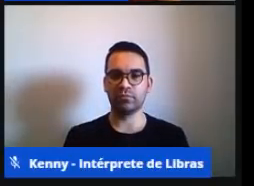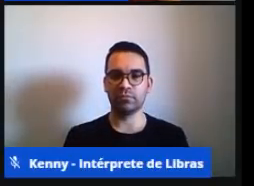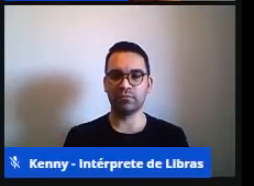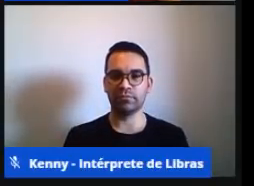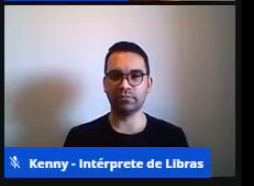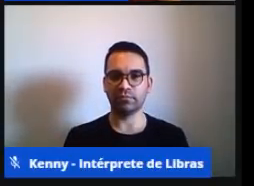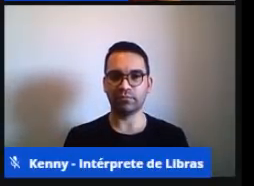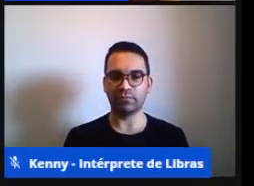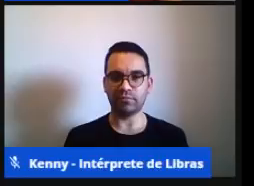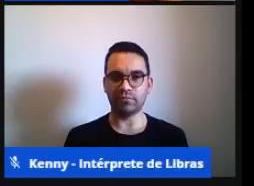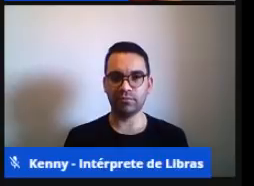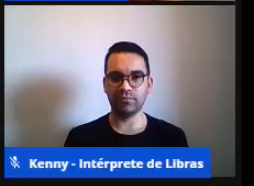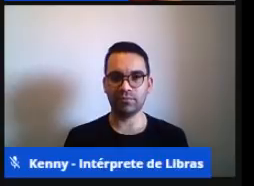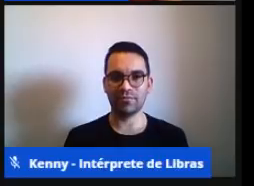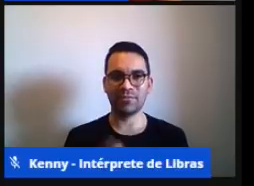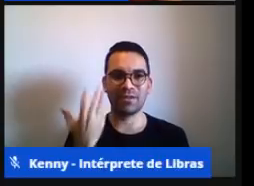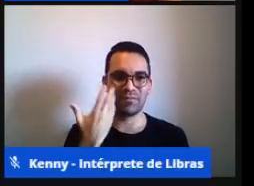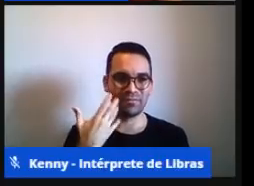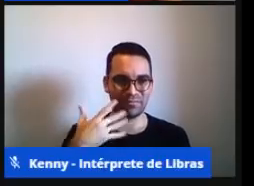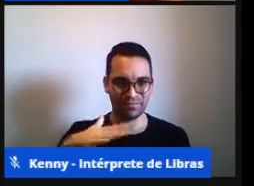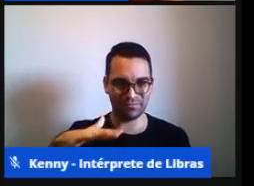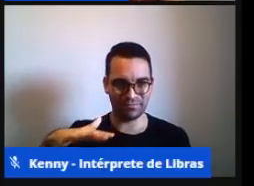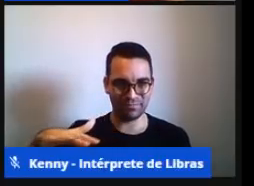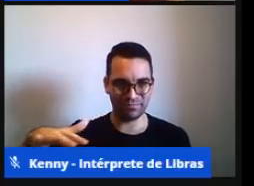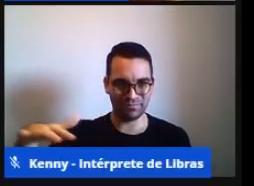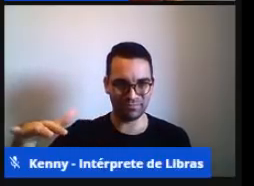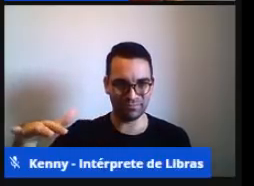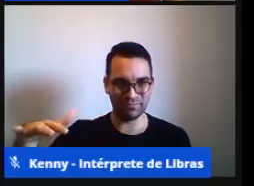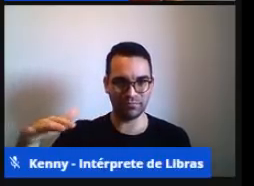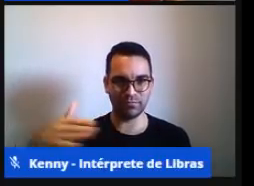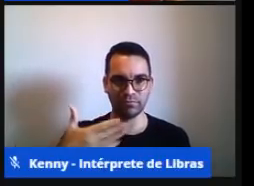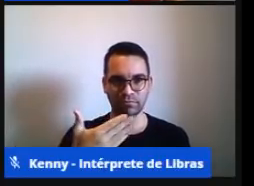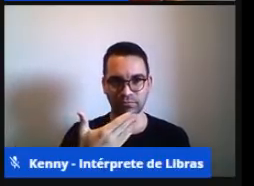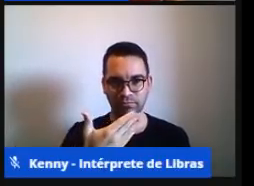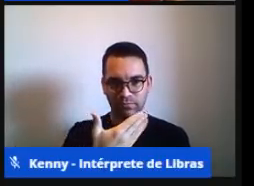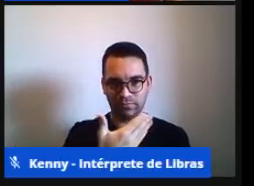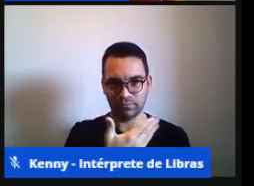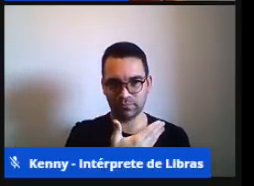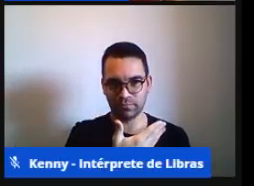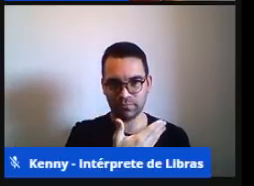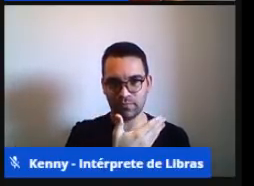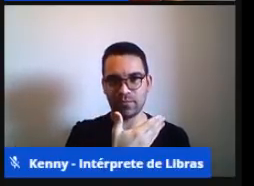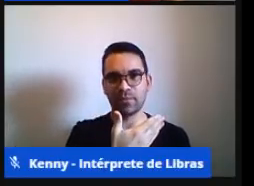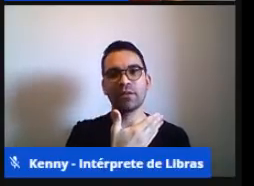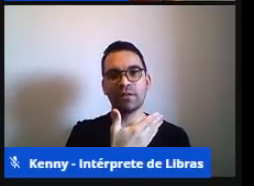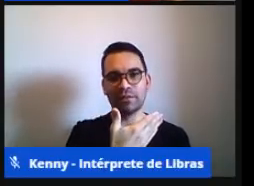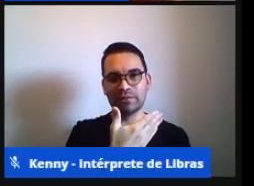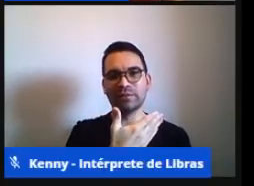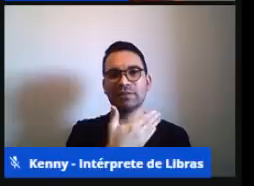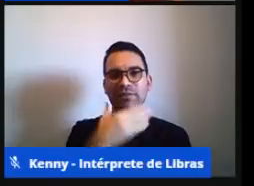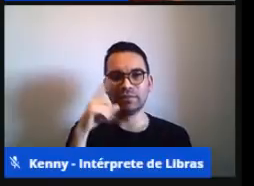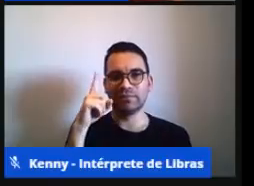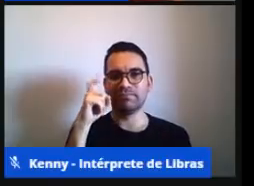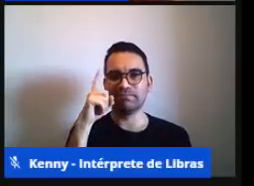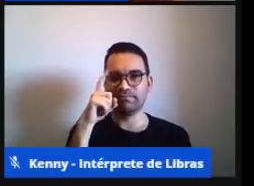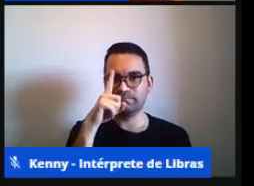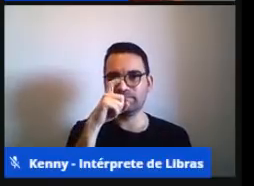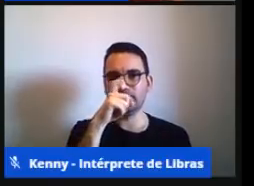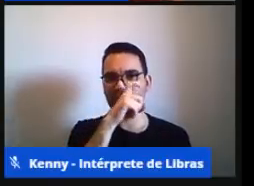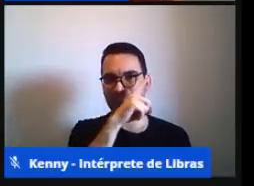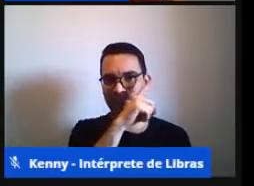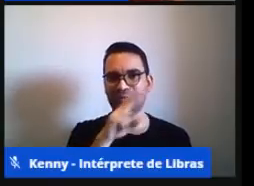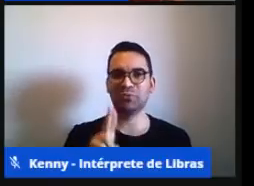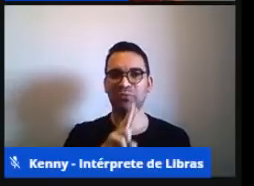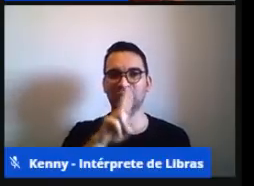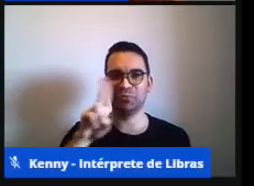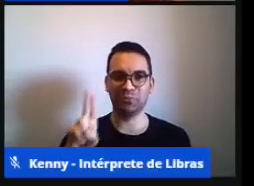Bom, em relação às crianças muito pequenas, elas têm dificuldade de usar máscara. Então, a máscara só é